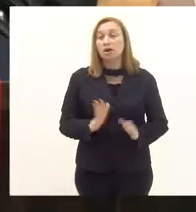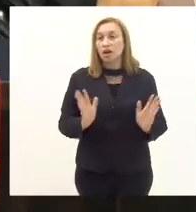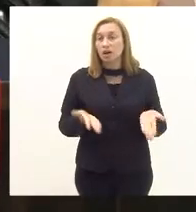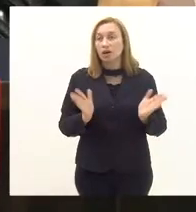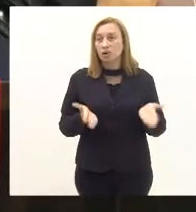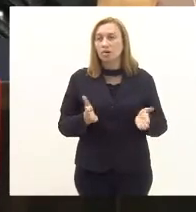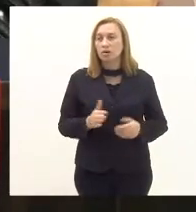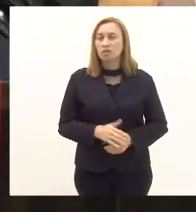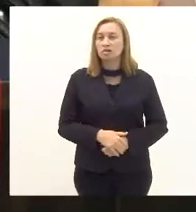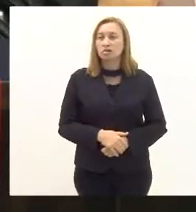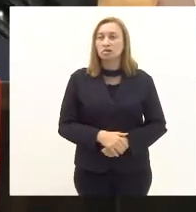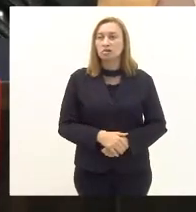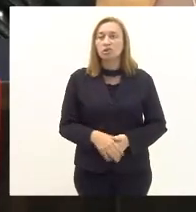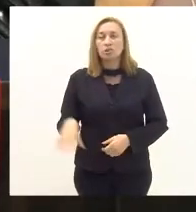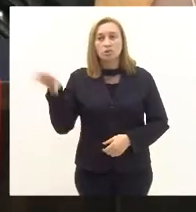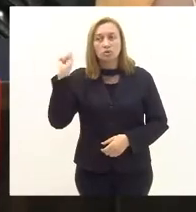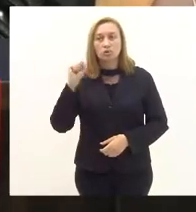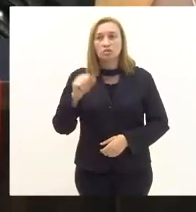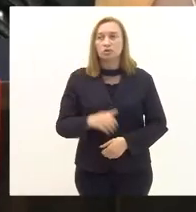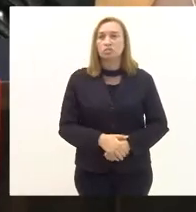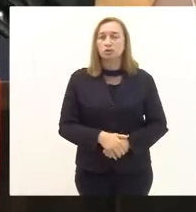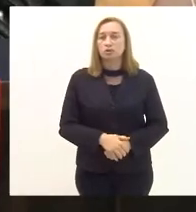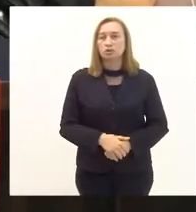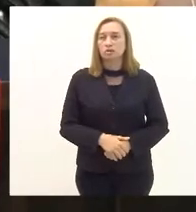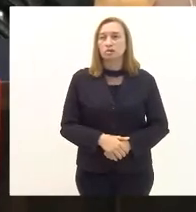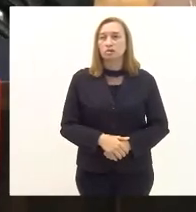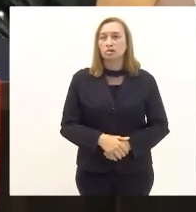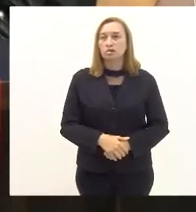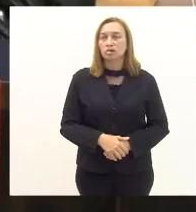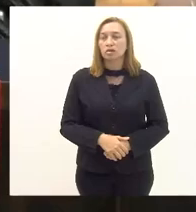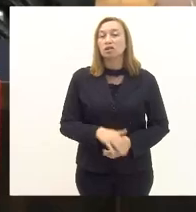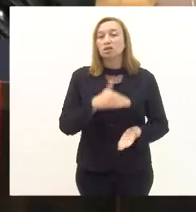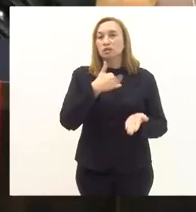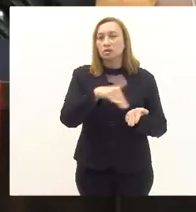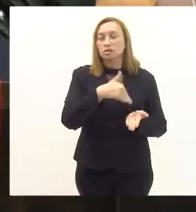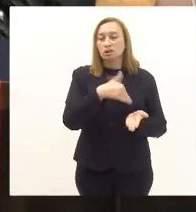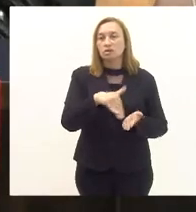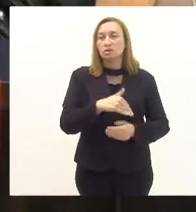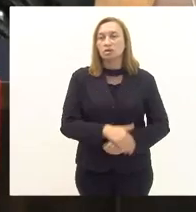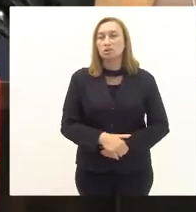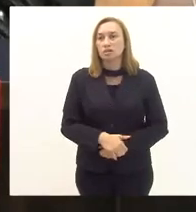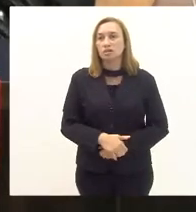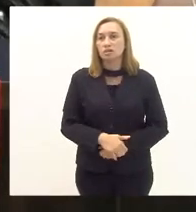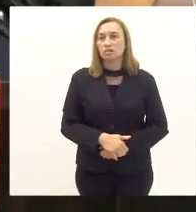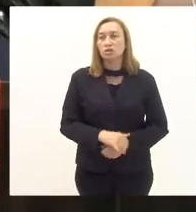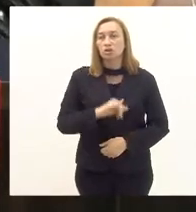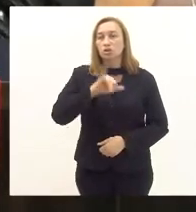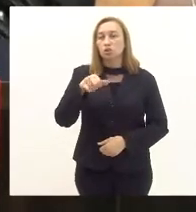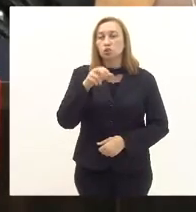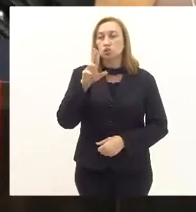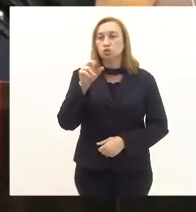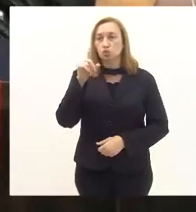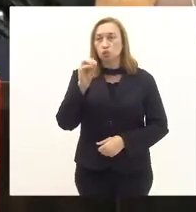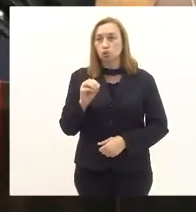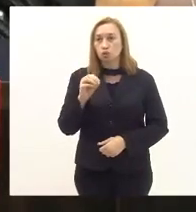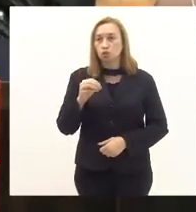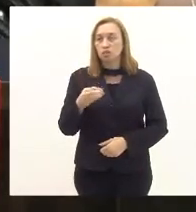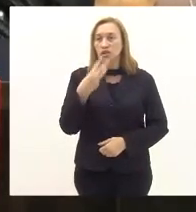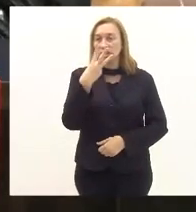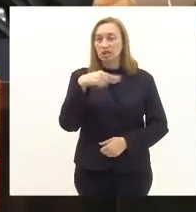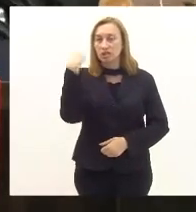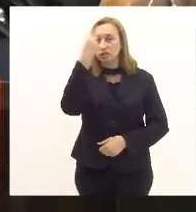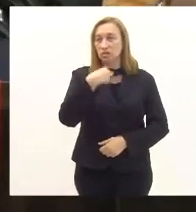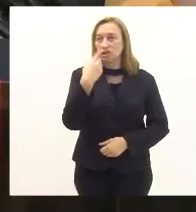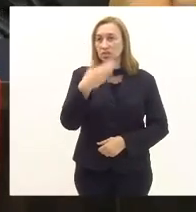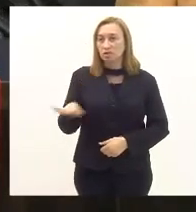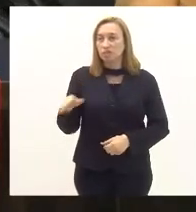sim, vamos ouvir o nosso secretário, né, Júlio Saraiva, que está aqui há